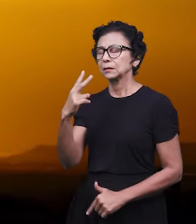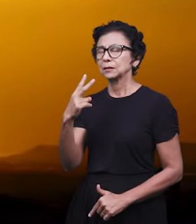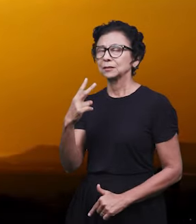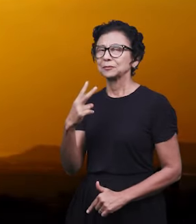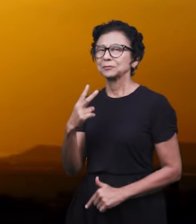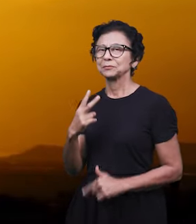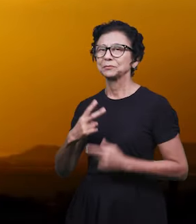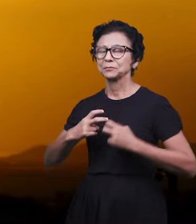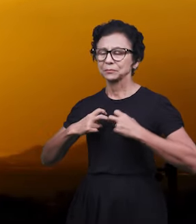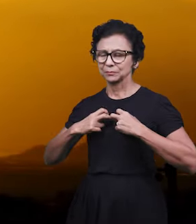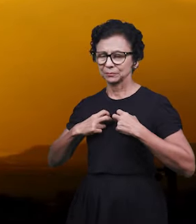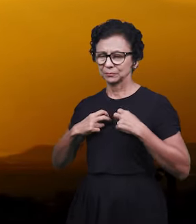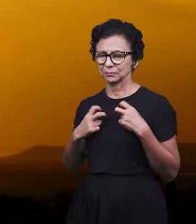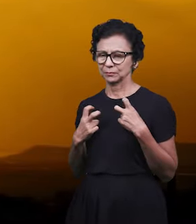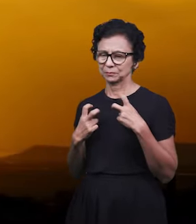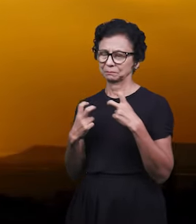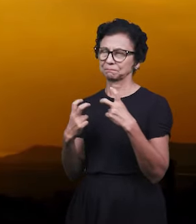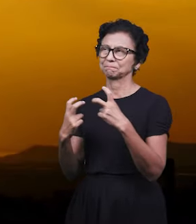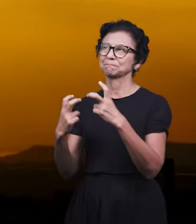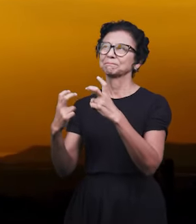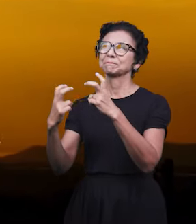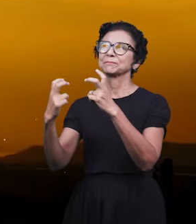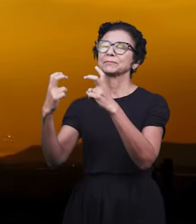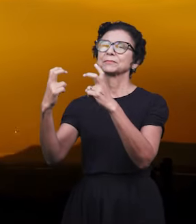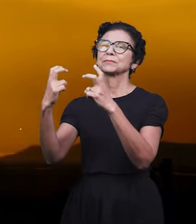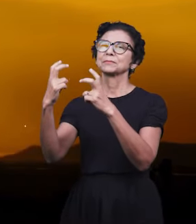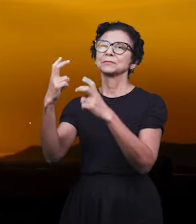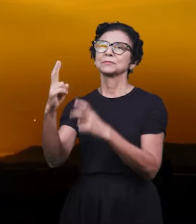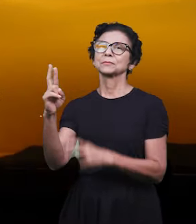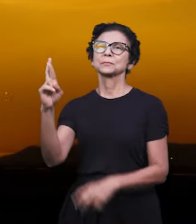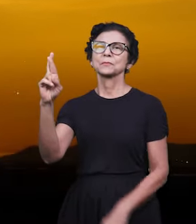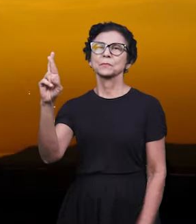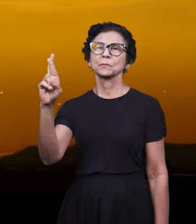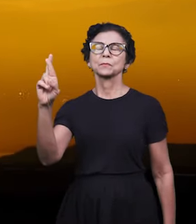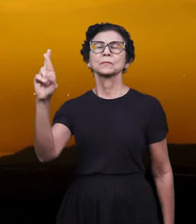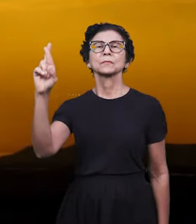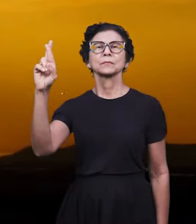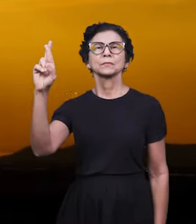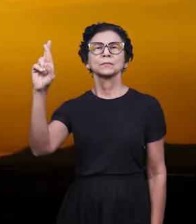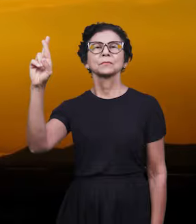voz quando a ti clamar.